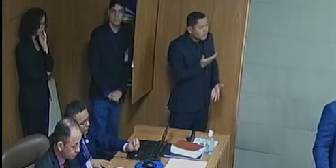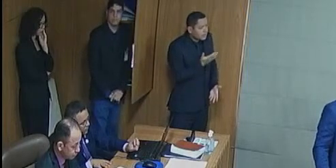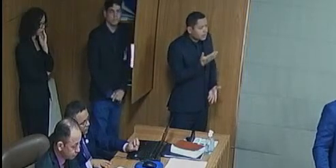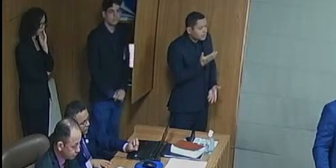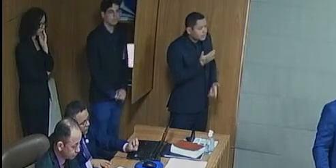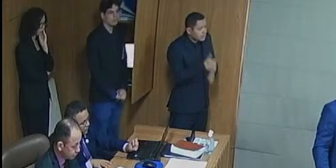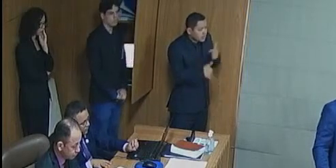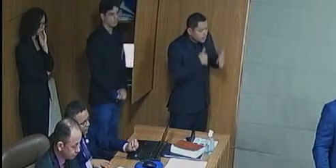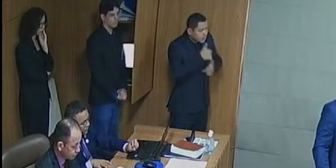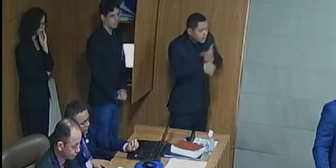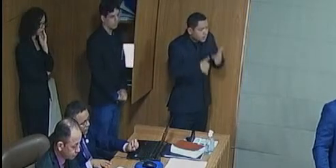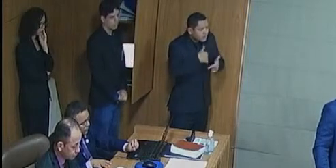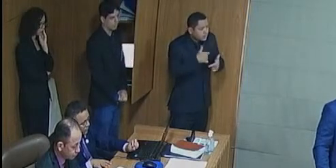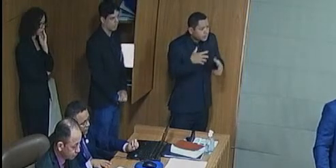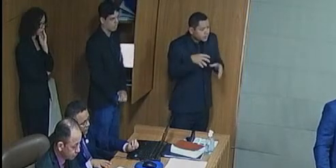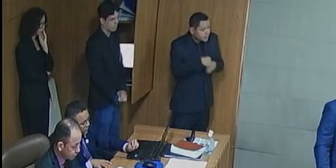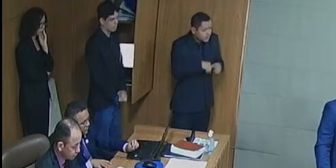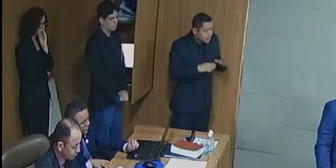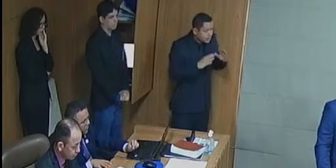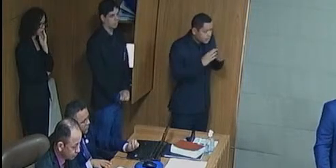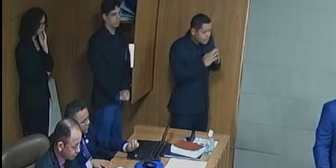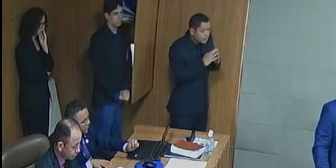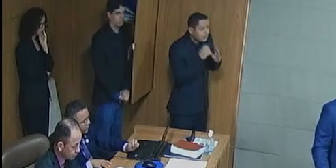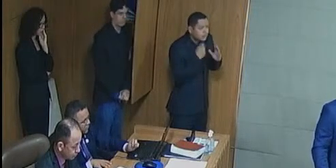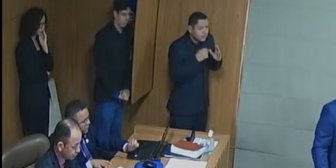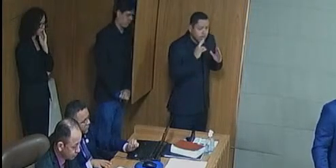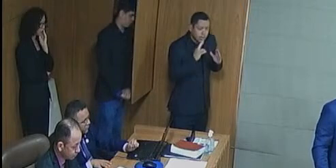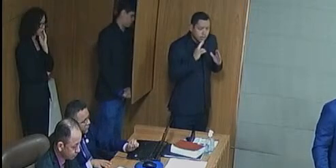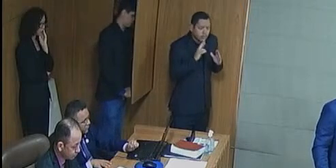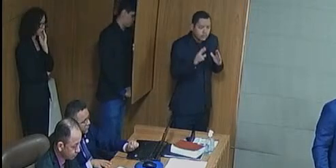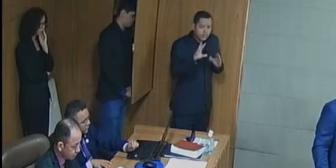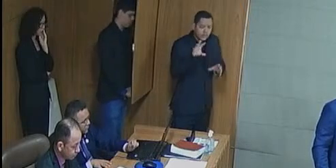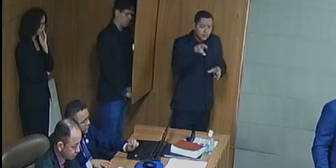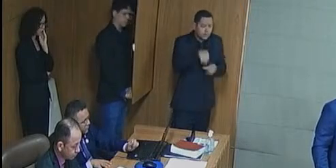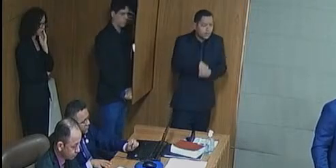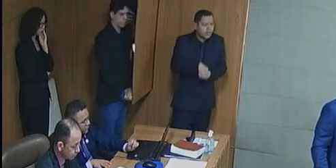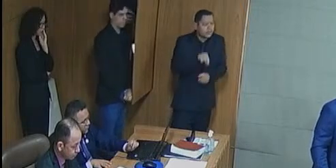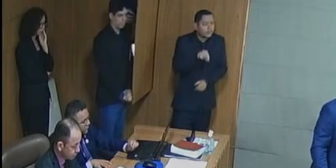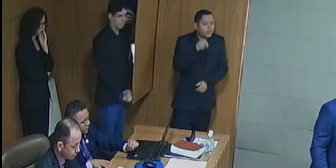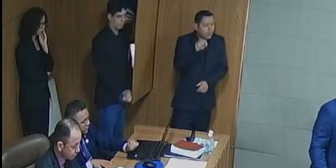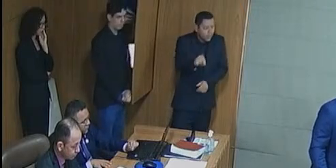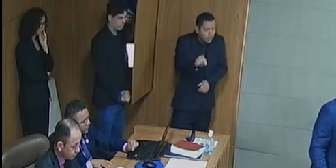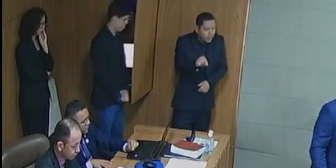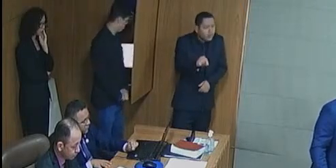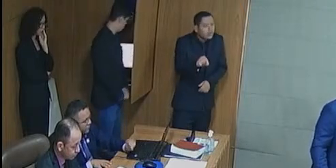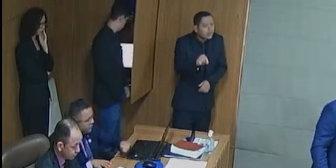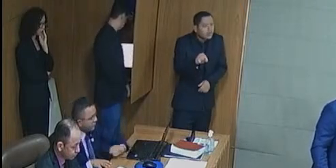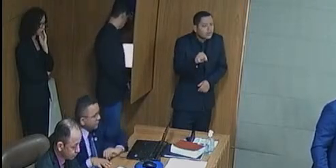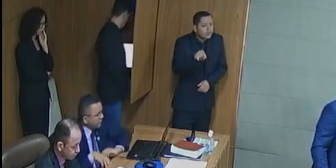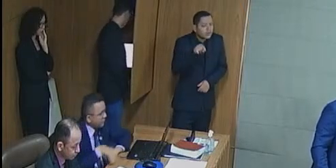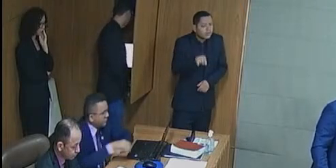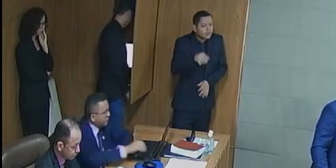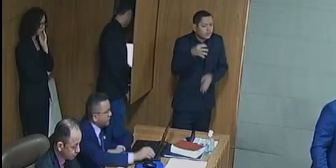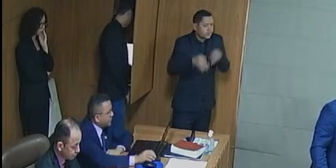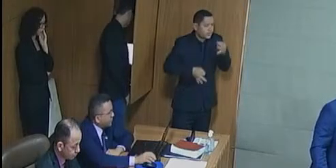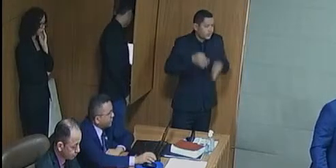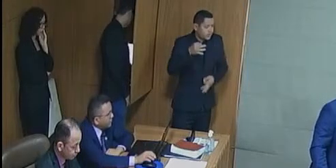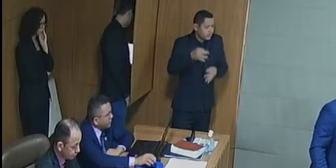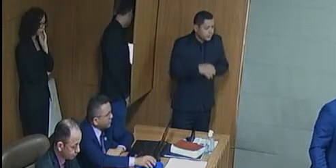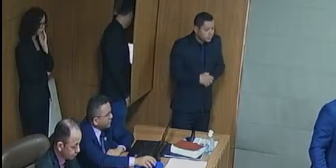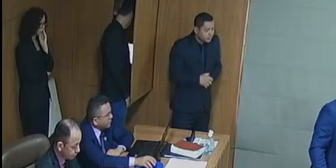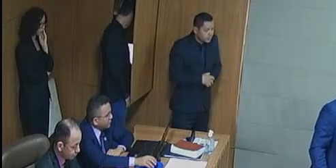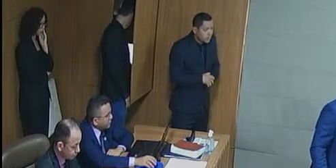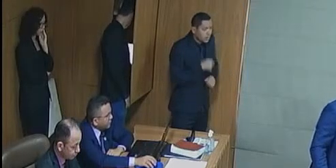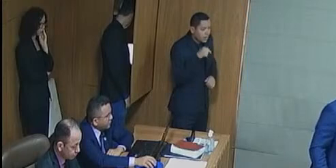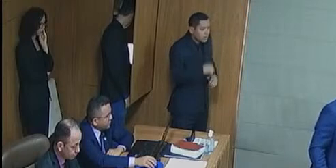Deva responder administrativamente judicialmente mas em circunstâncias Gerais